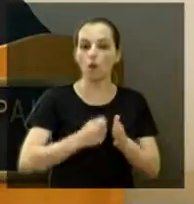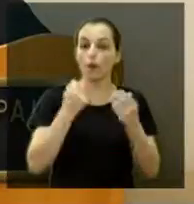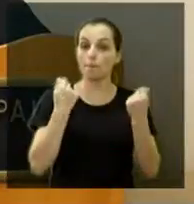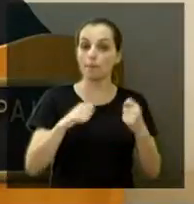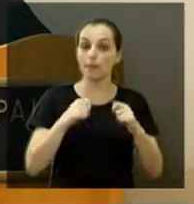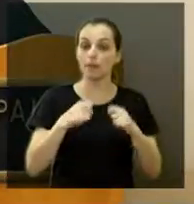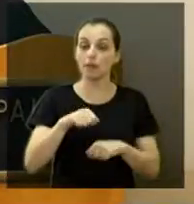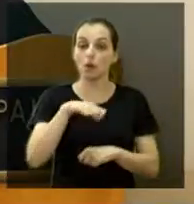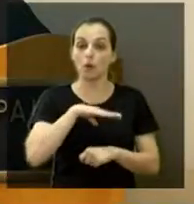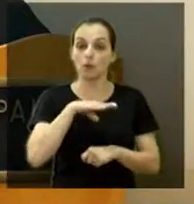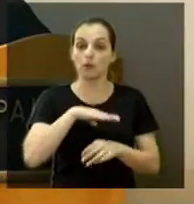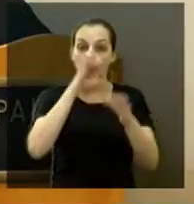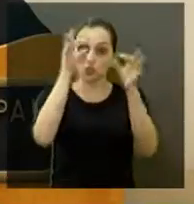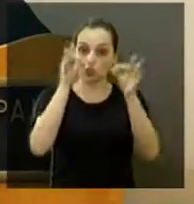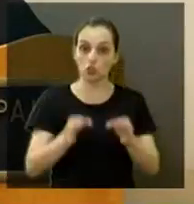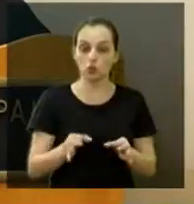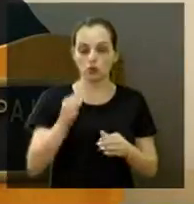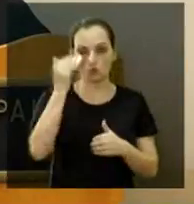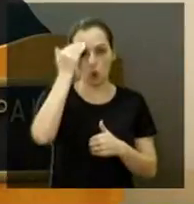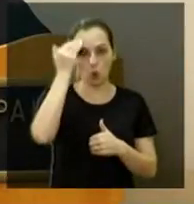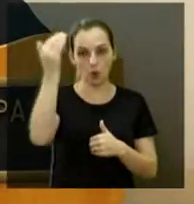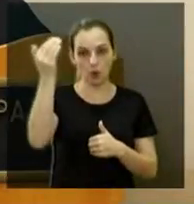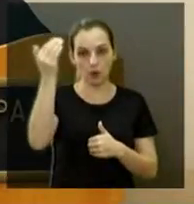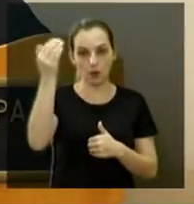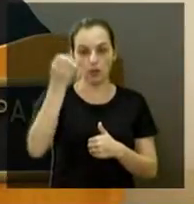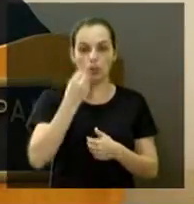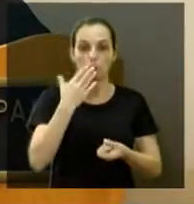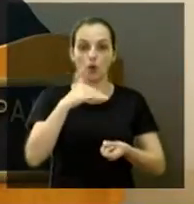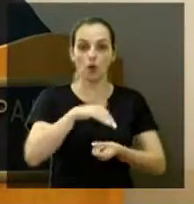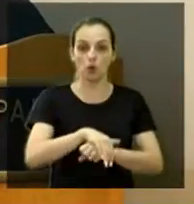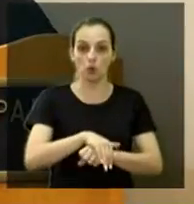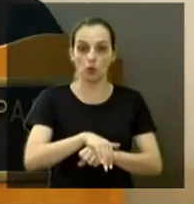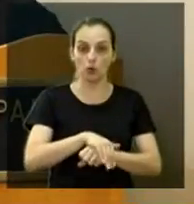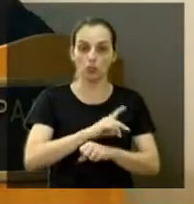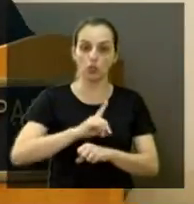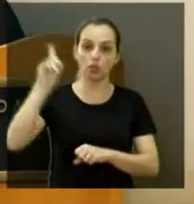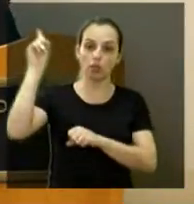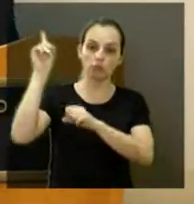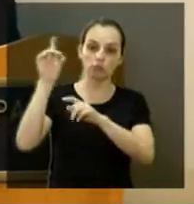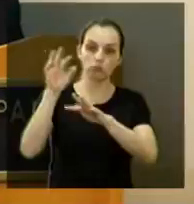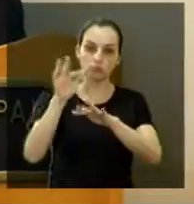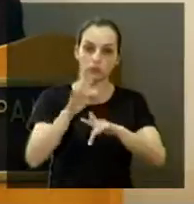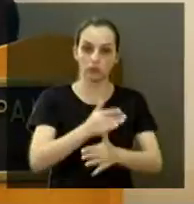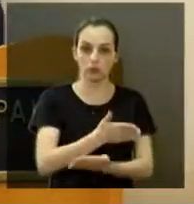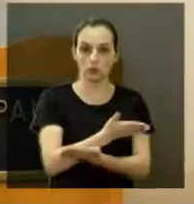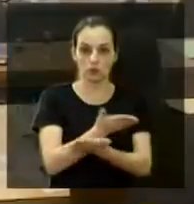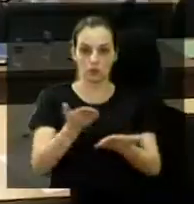cidade mais justa. Muito obrigado, uma boa noite, que Deus abençoe a todos.